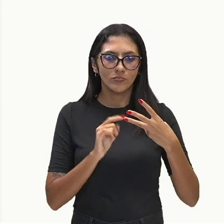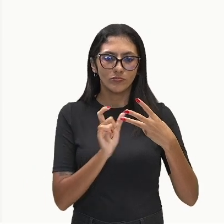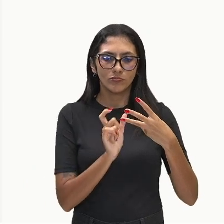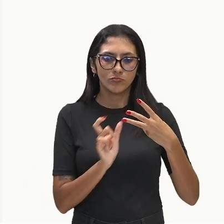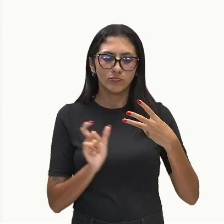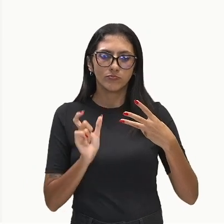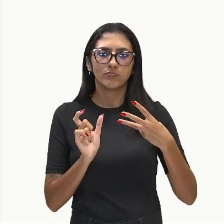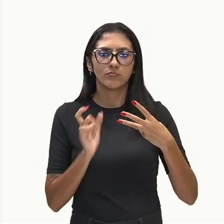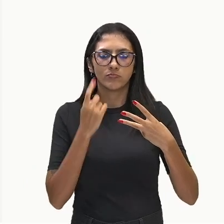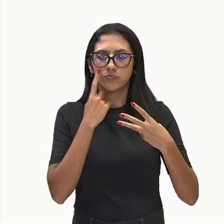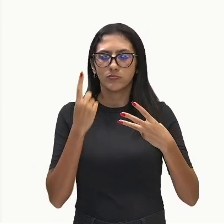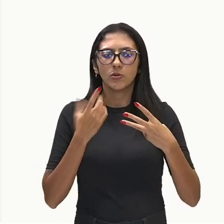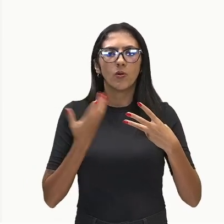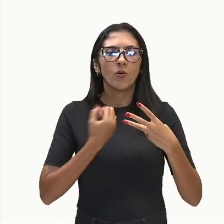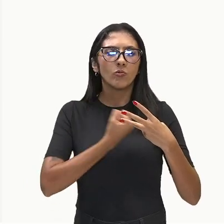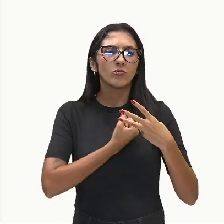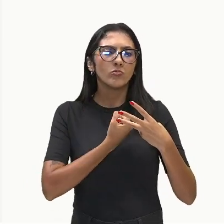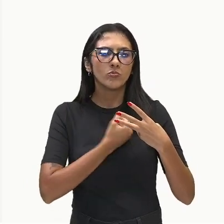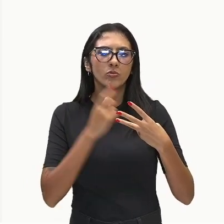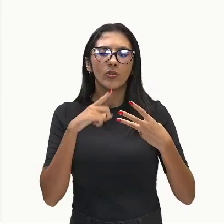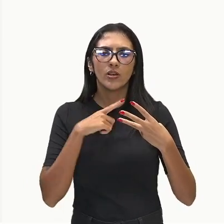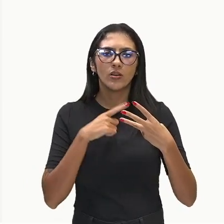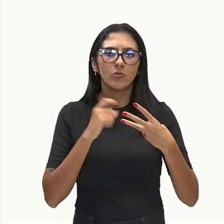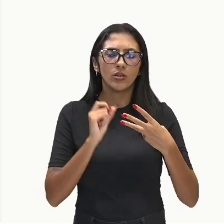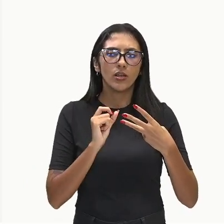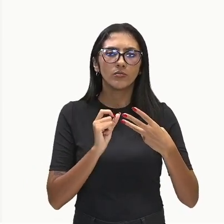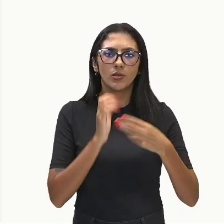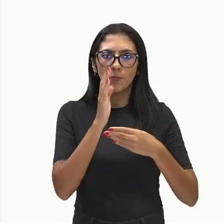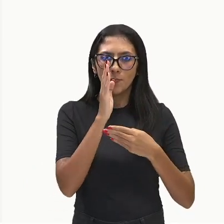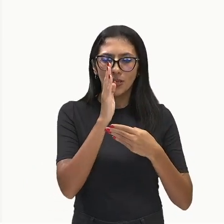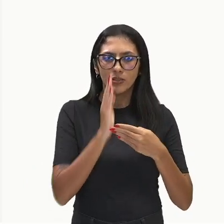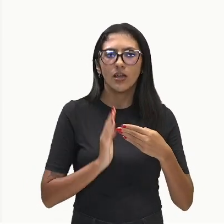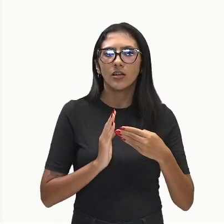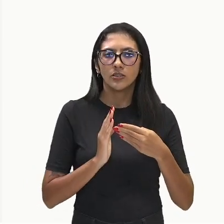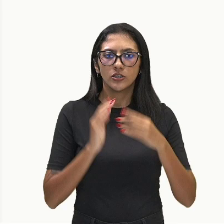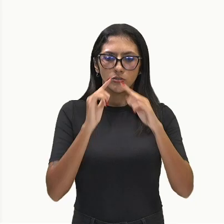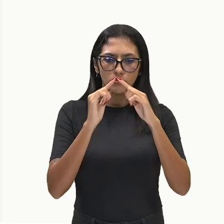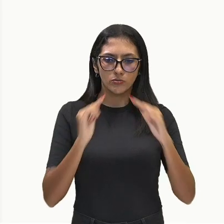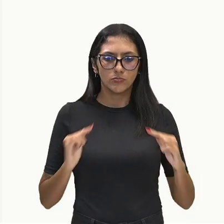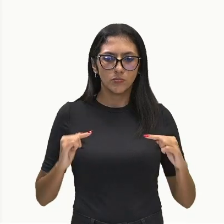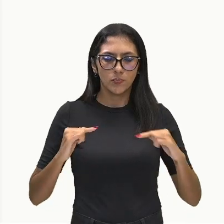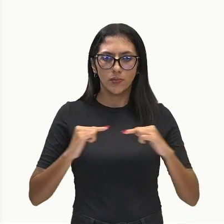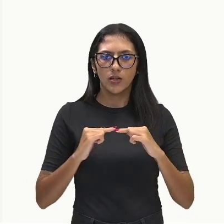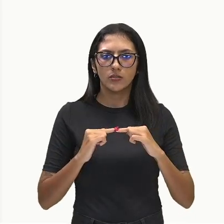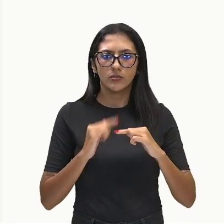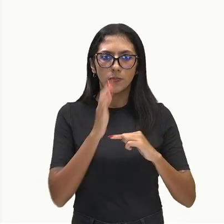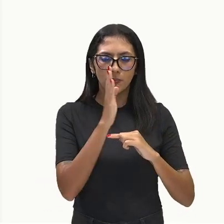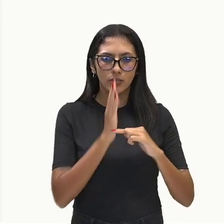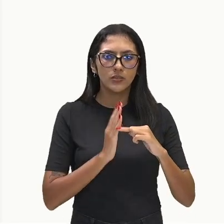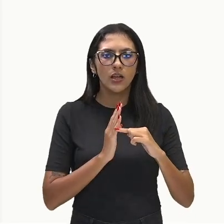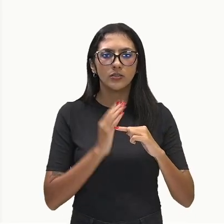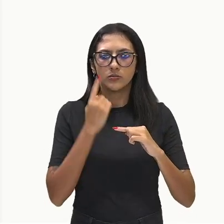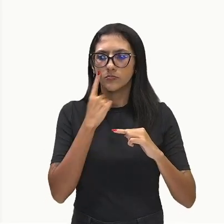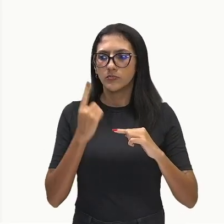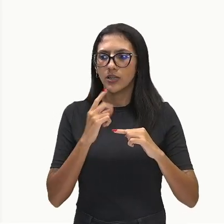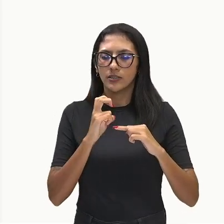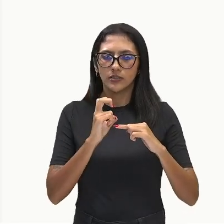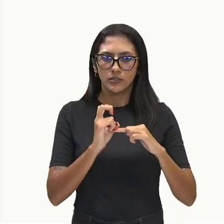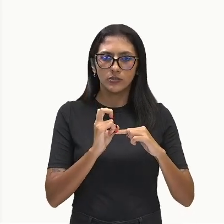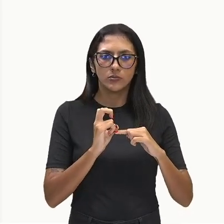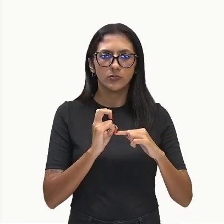esse cateto aqui? Ele é metade do lado de um triângulo, ele é metade de 10. Então, esse lado aqui